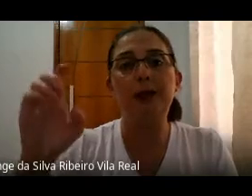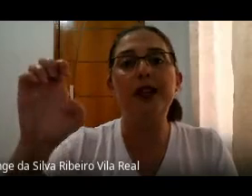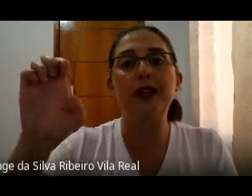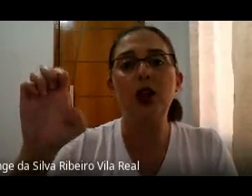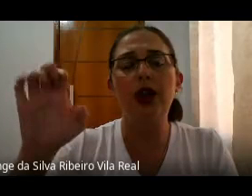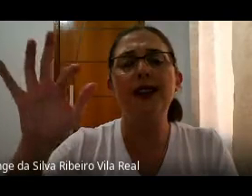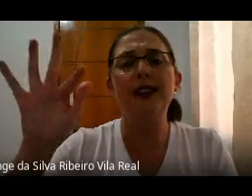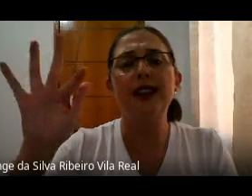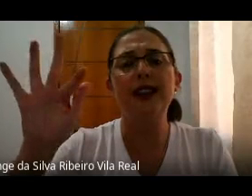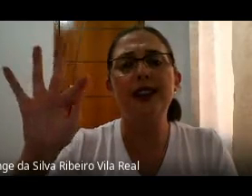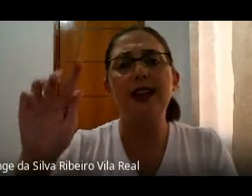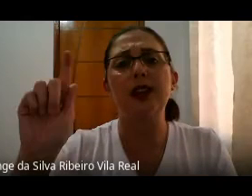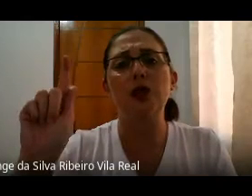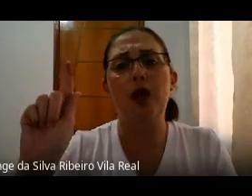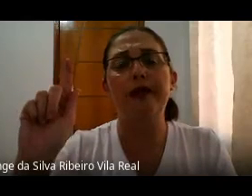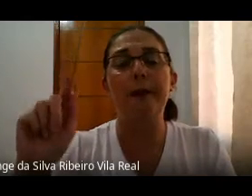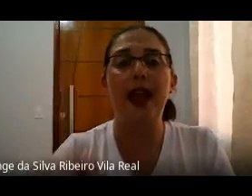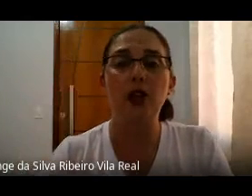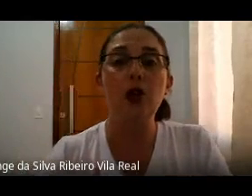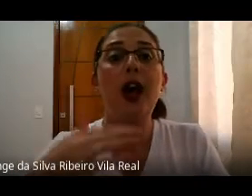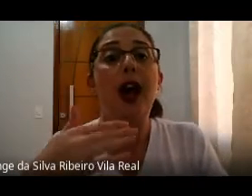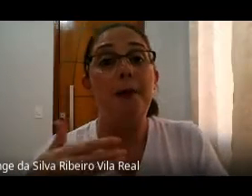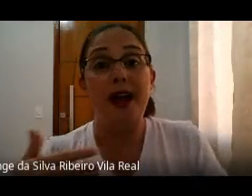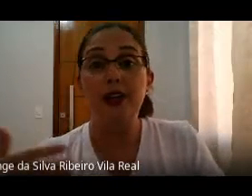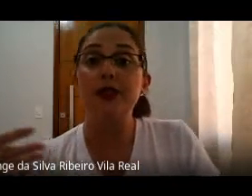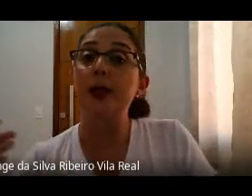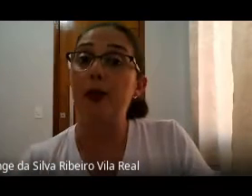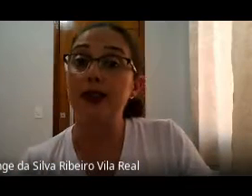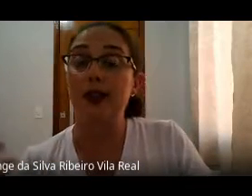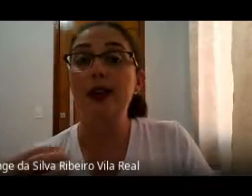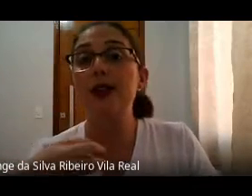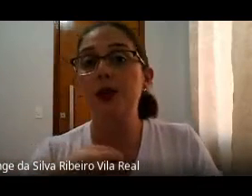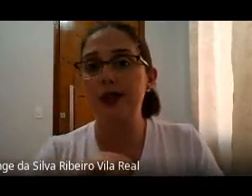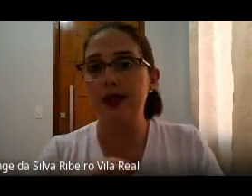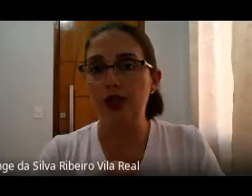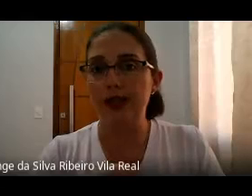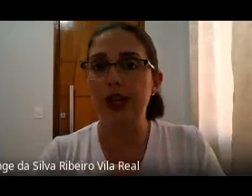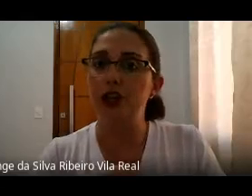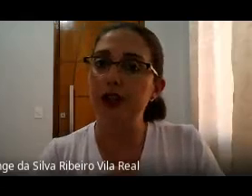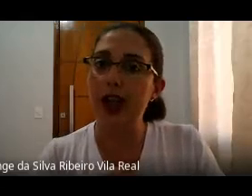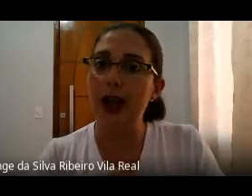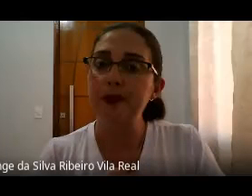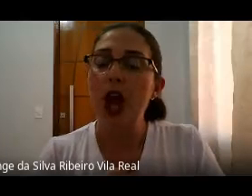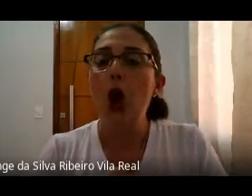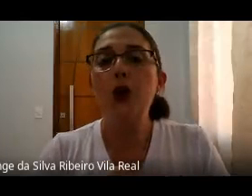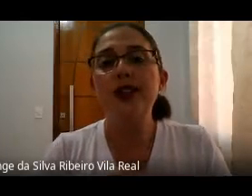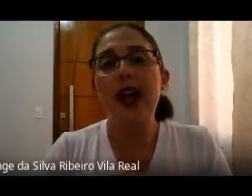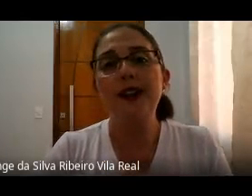de Libras, todas as letras do alfabeto, para que você possa ter a segurança de se